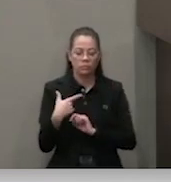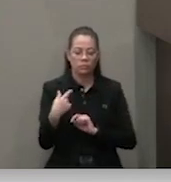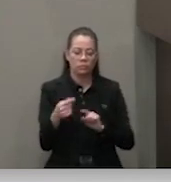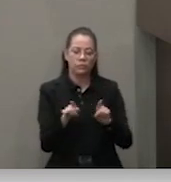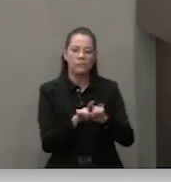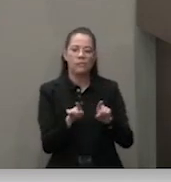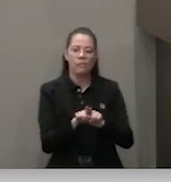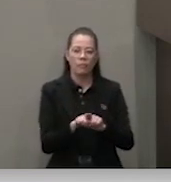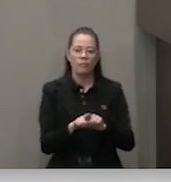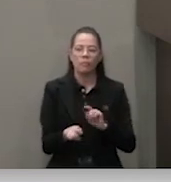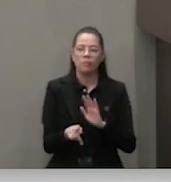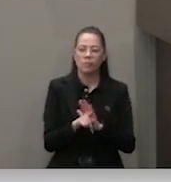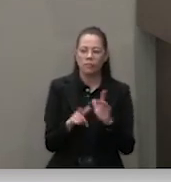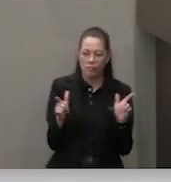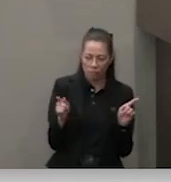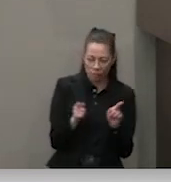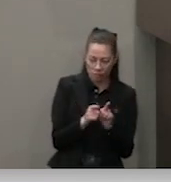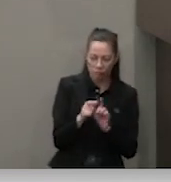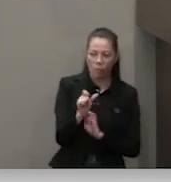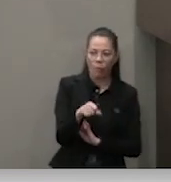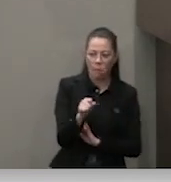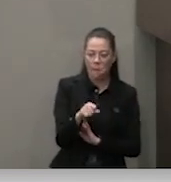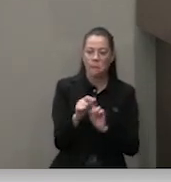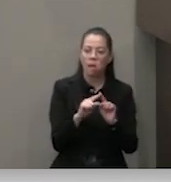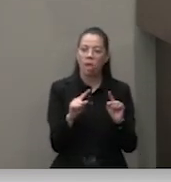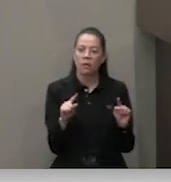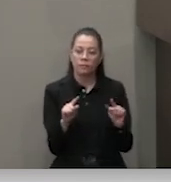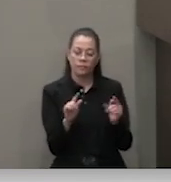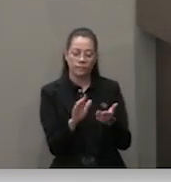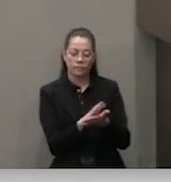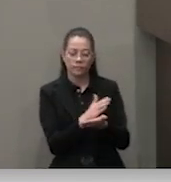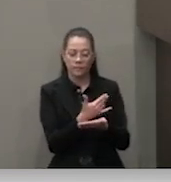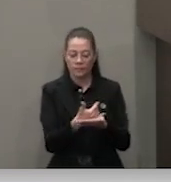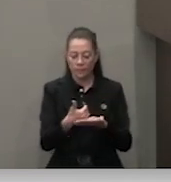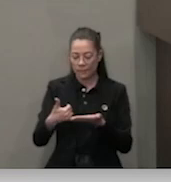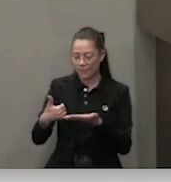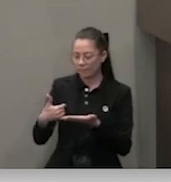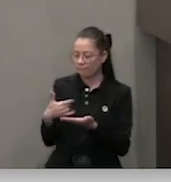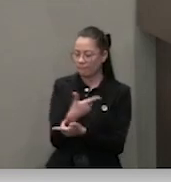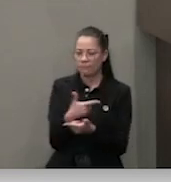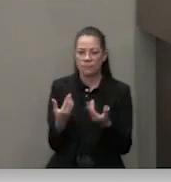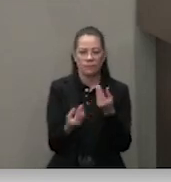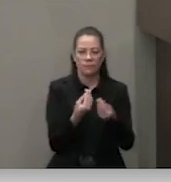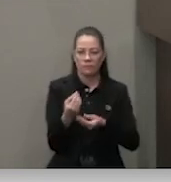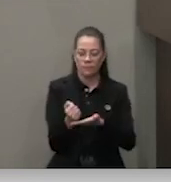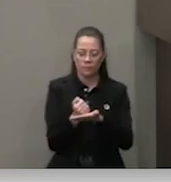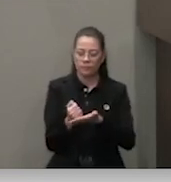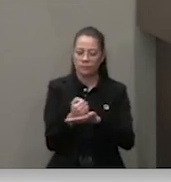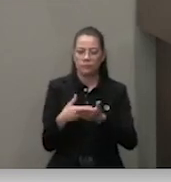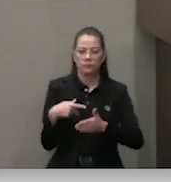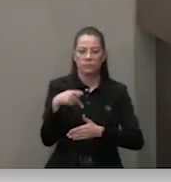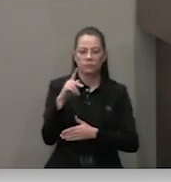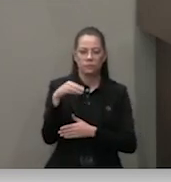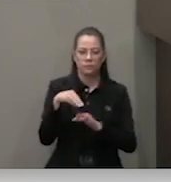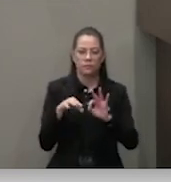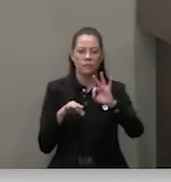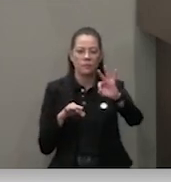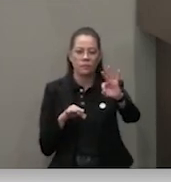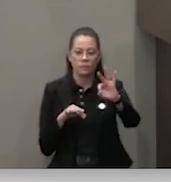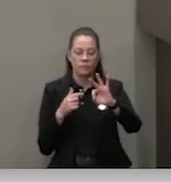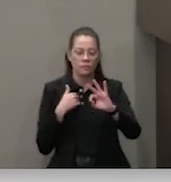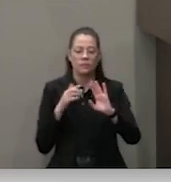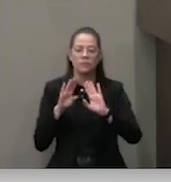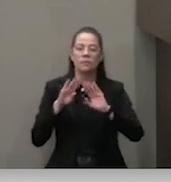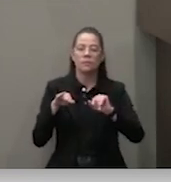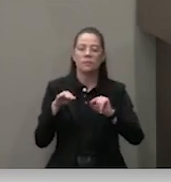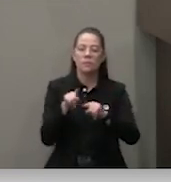pulador né pequeno mas tá saindo mas as estradas não se baseia só nesses quilômetros de asfalto Então